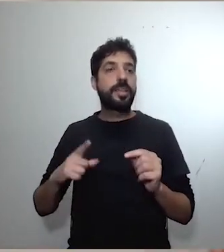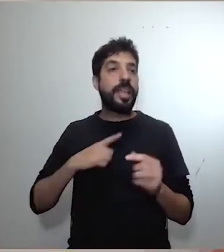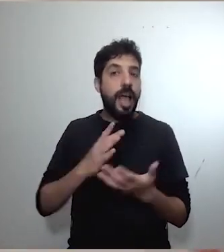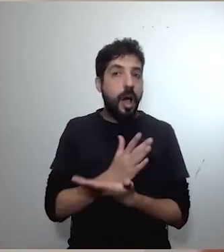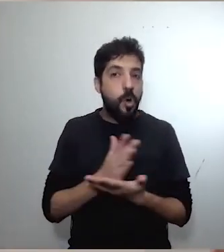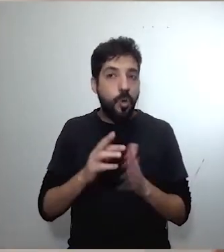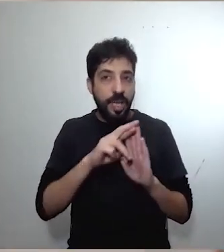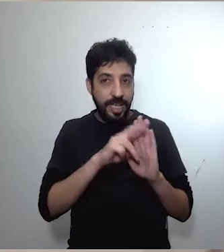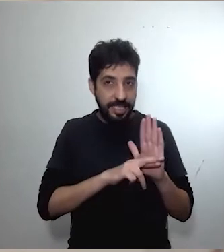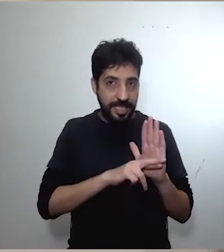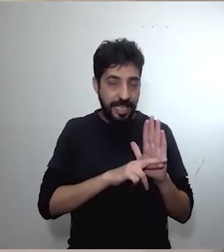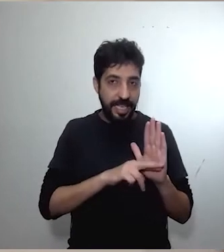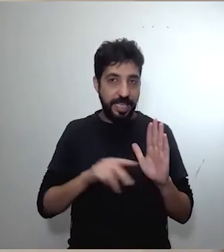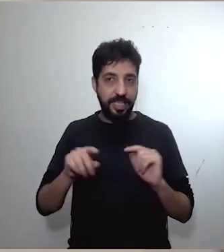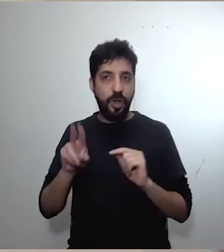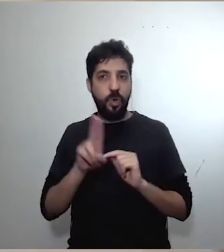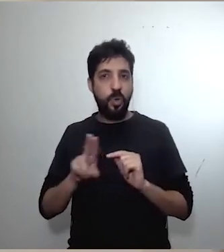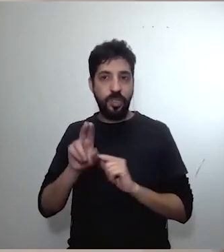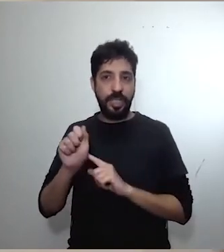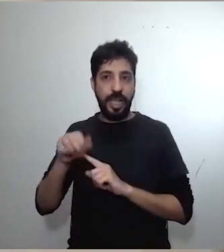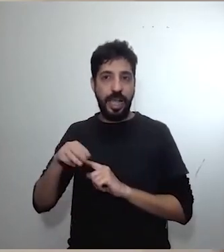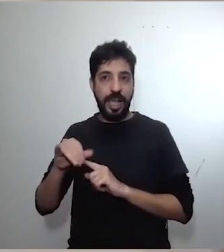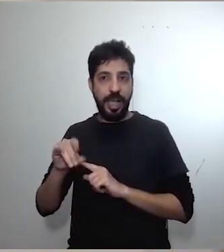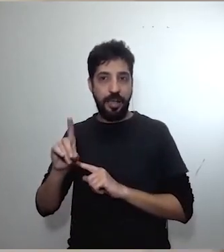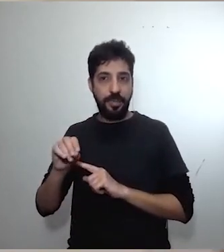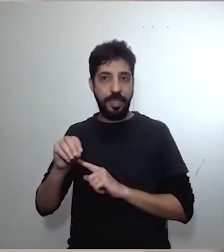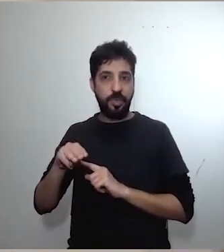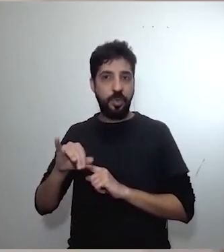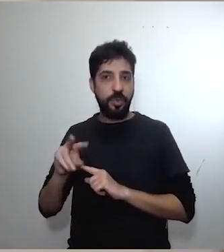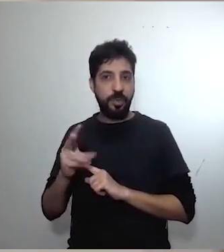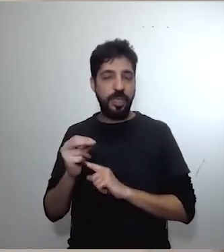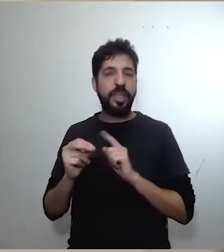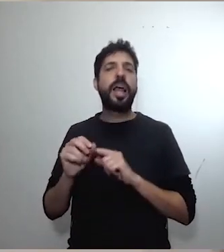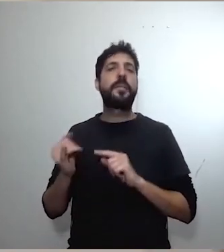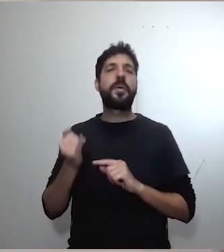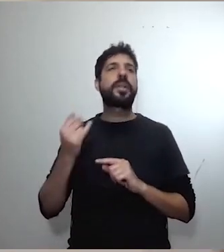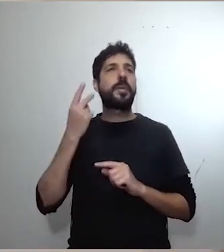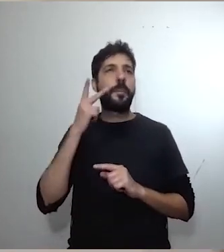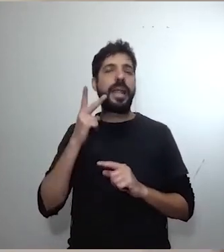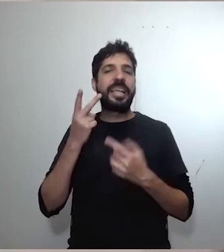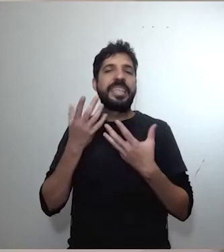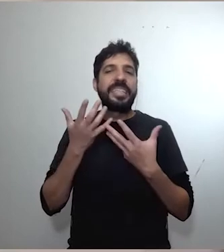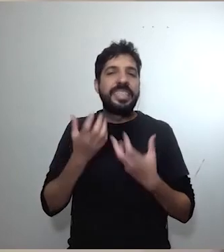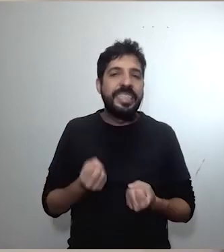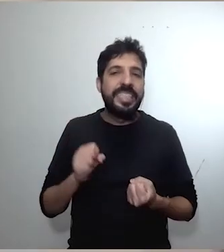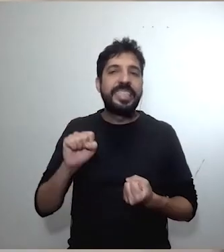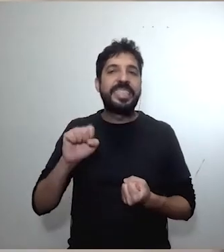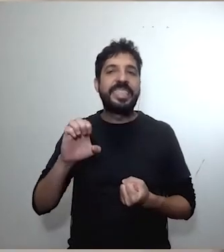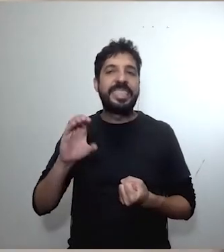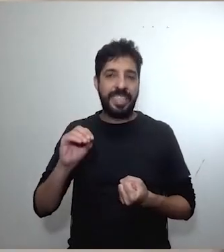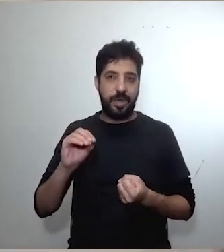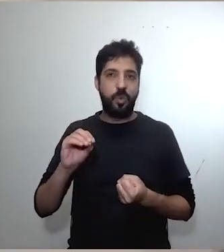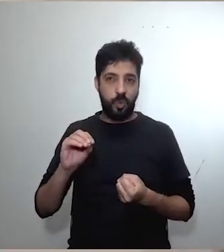algumas receitas, o amido de milho, ele é importante para você ter aquele biscoito mais sequinho, sabe? Para